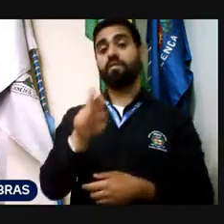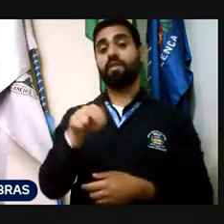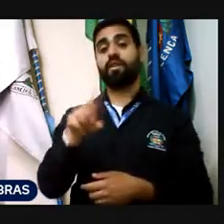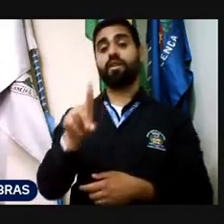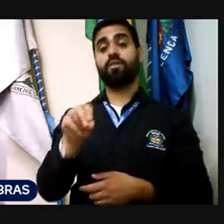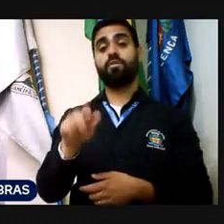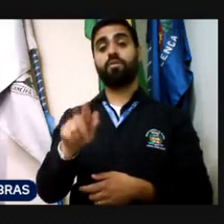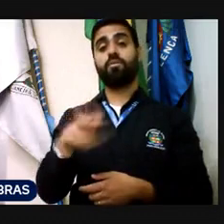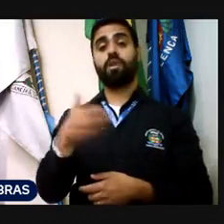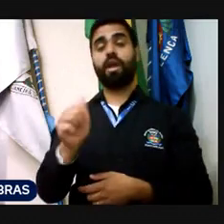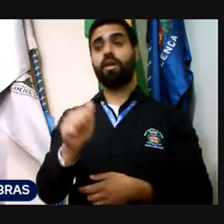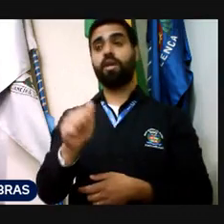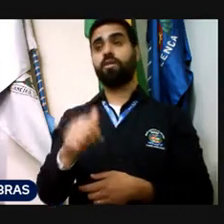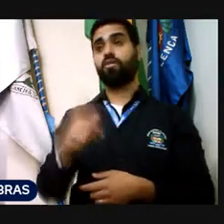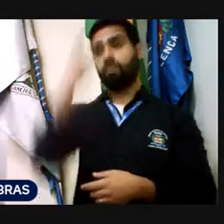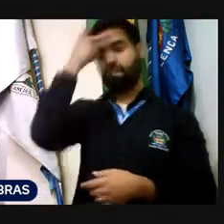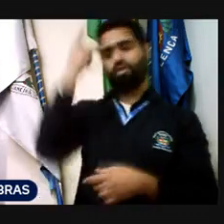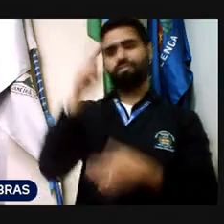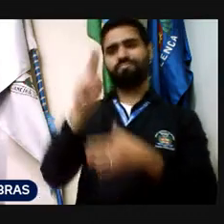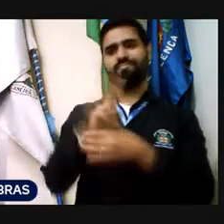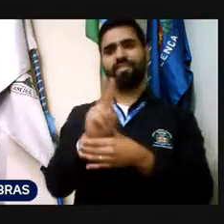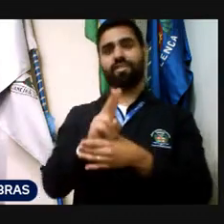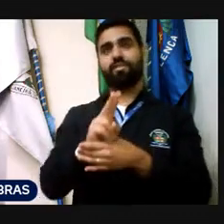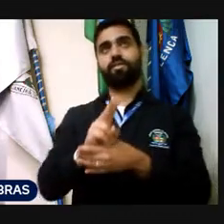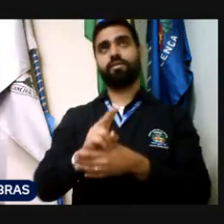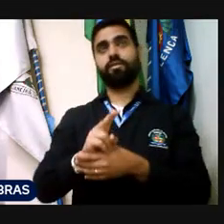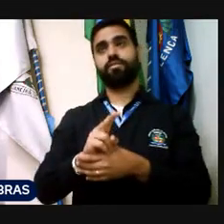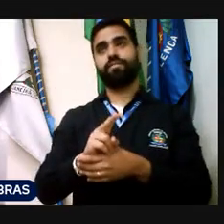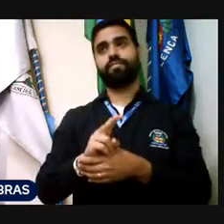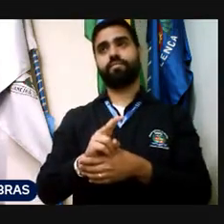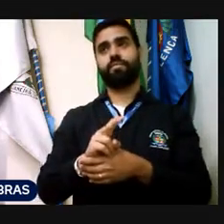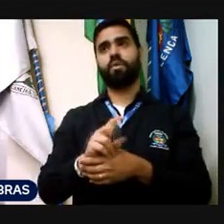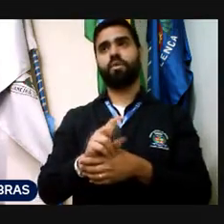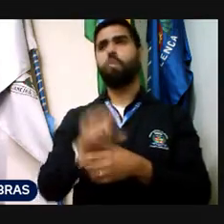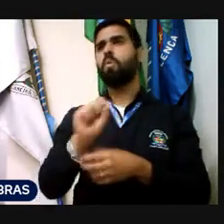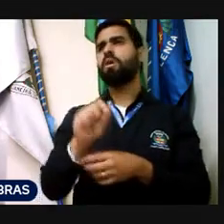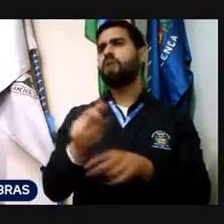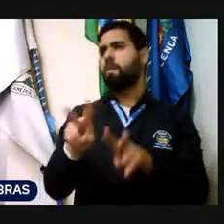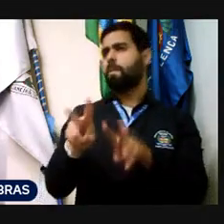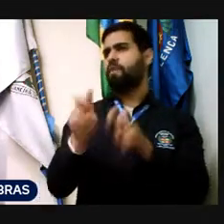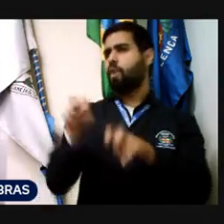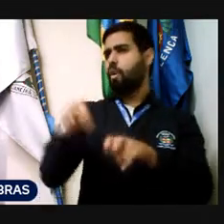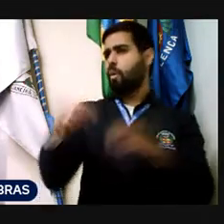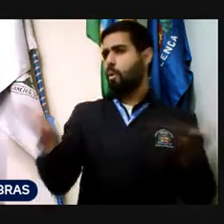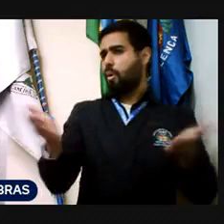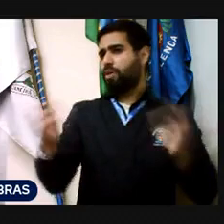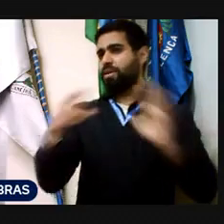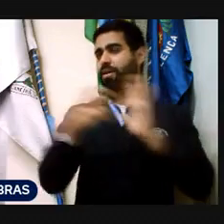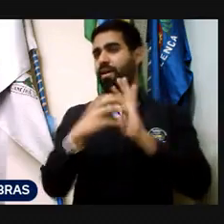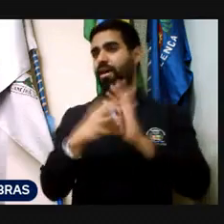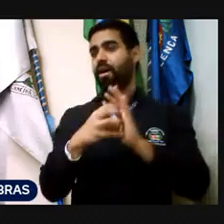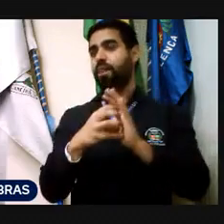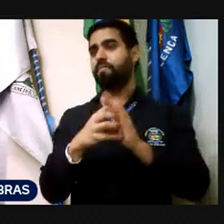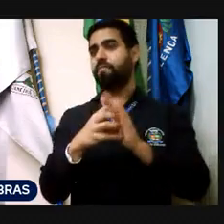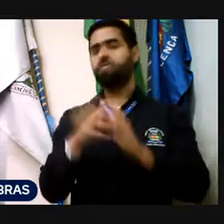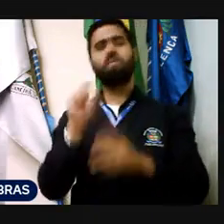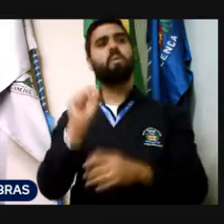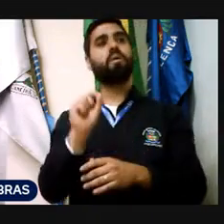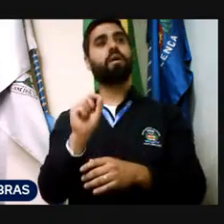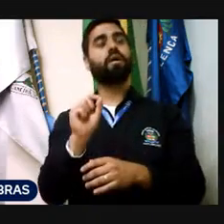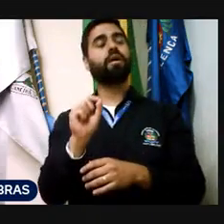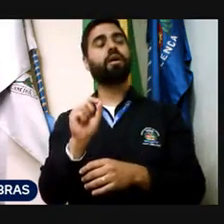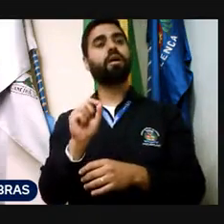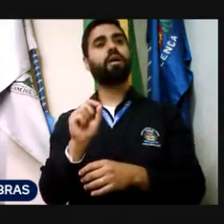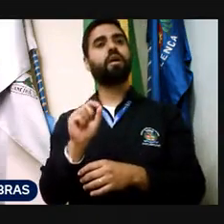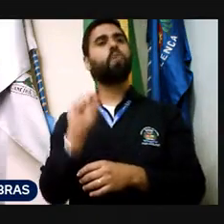o cidadão valenciano. O que nós assistimos hoje aqui nessa casa foi um festival do que